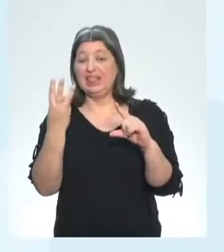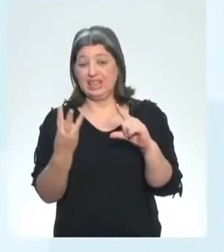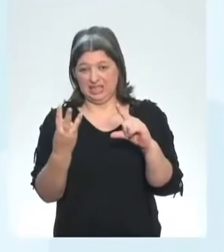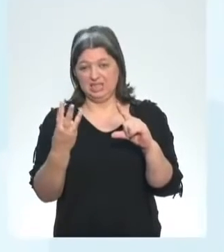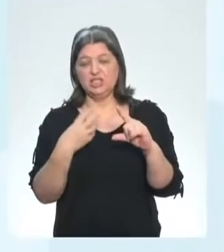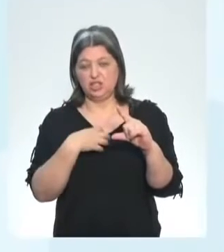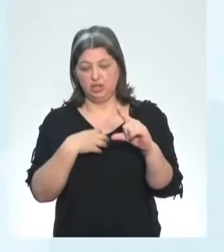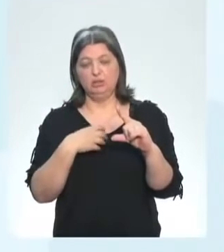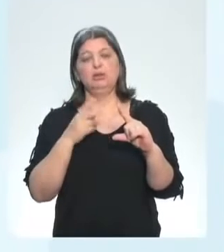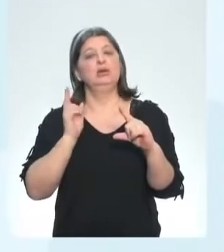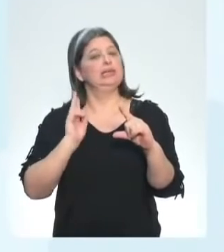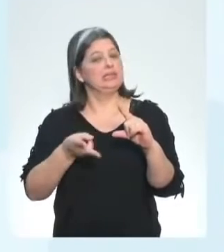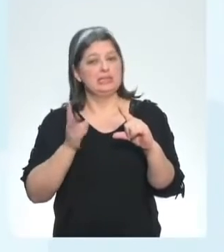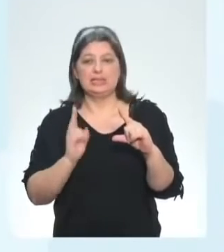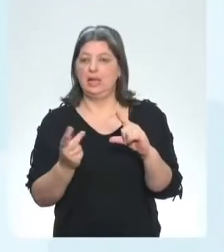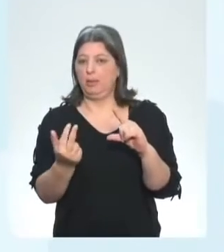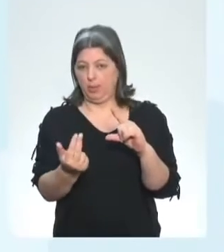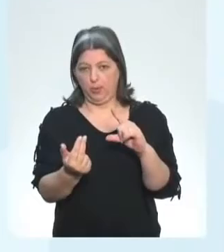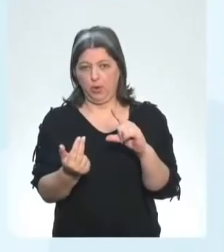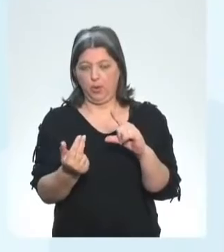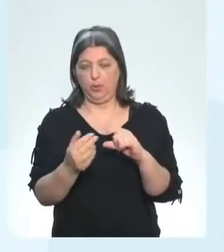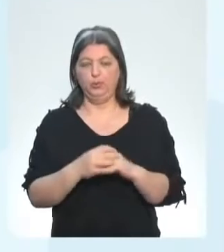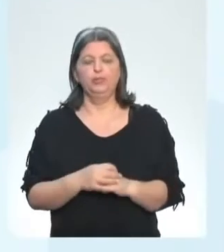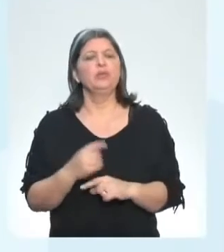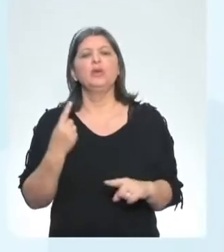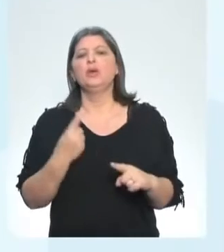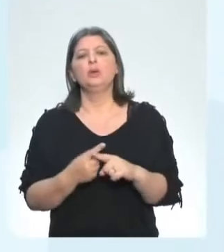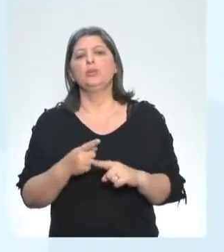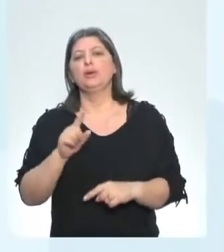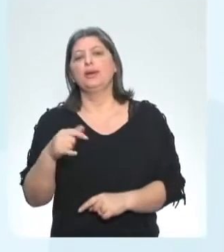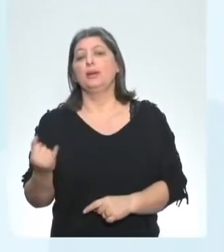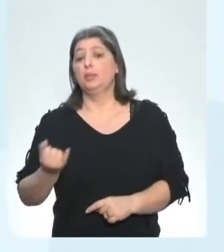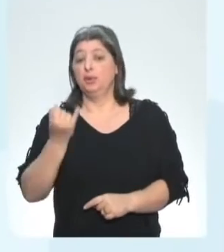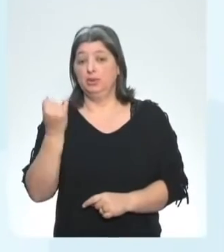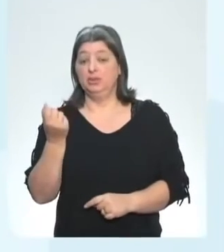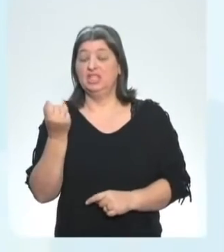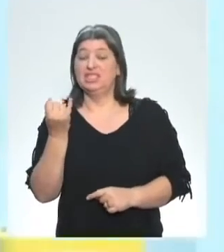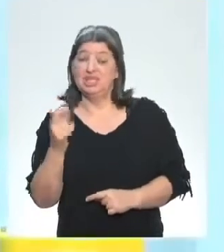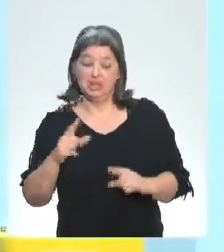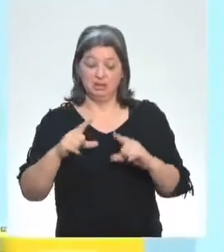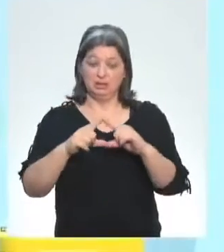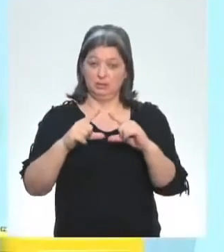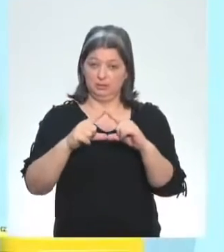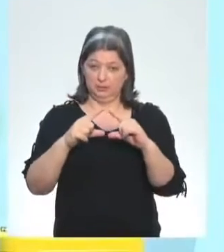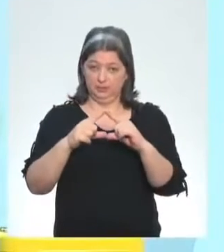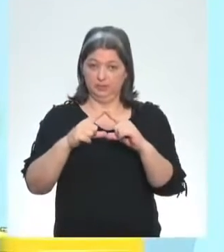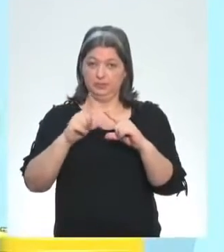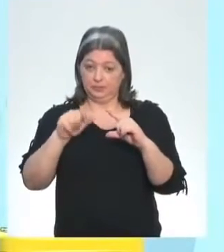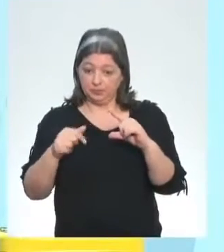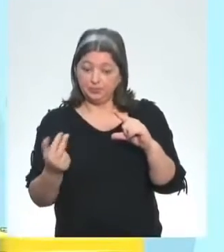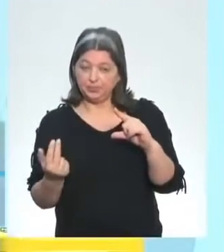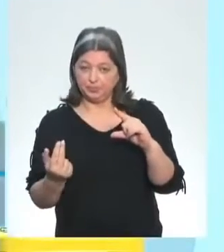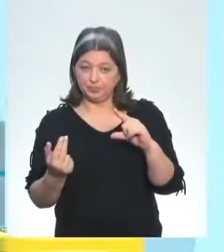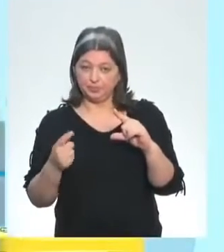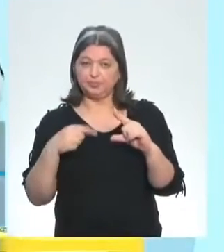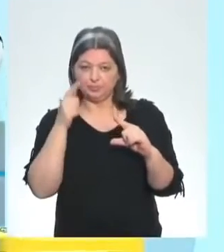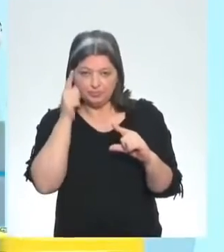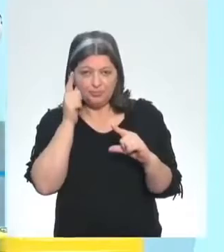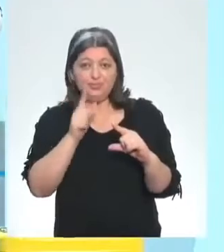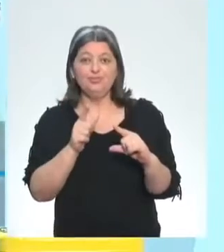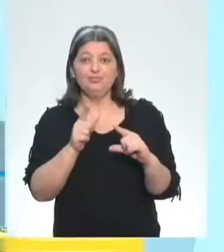fizer, sempre vai dar triângulo semelhante. Por que que isso é importante? Porque se os triângulos forem semelhantes, a gente